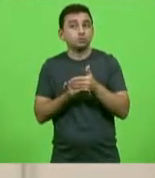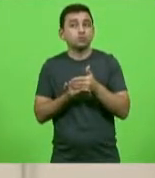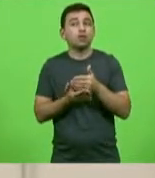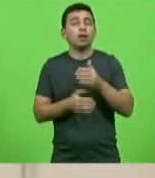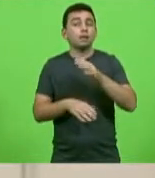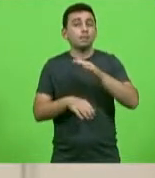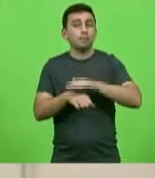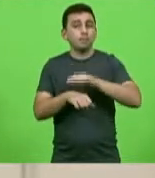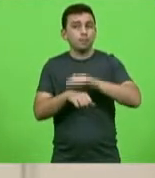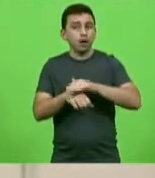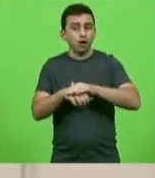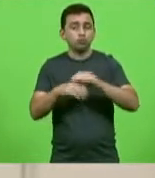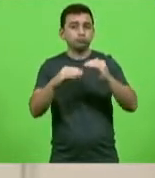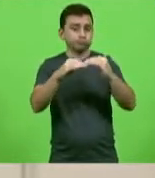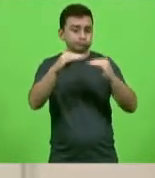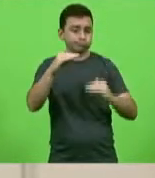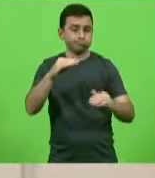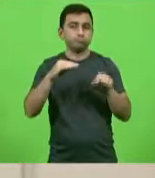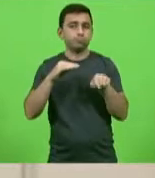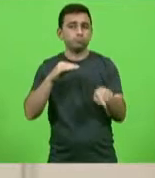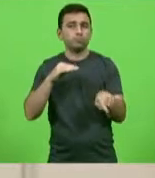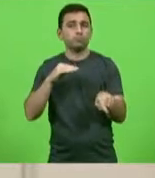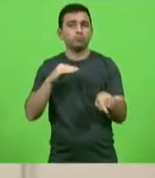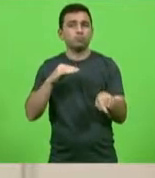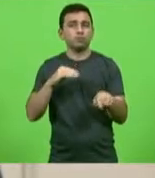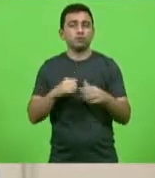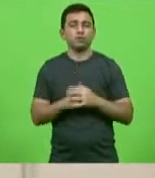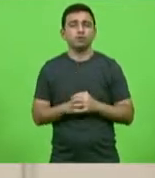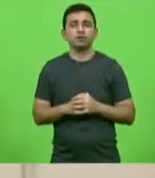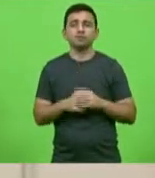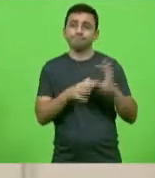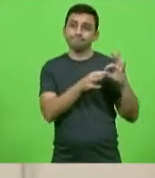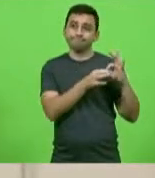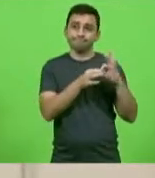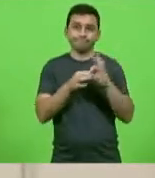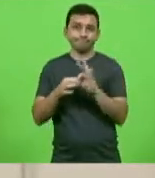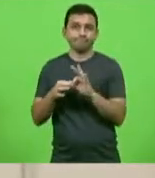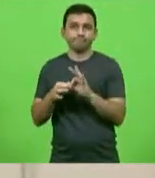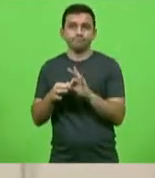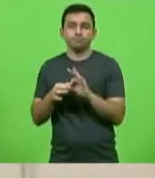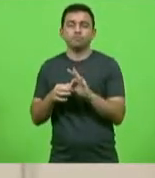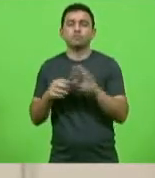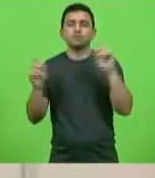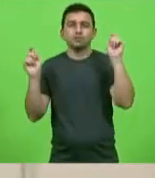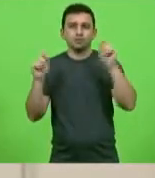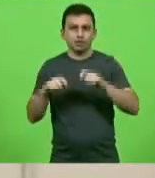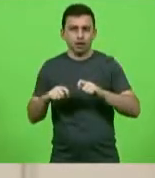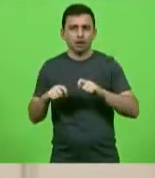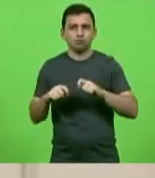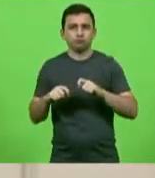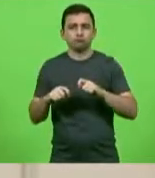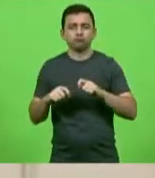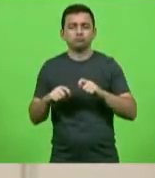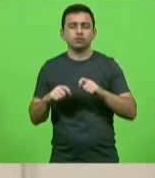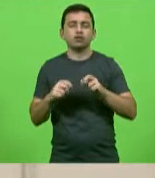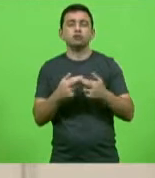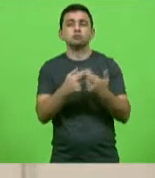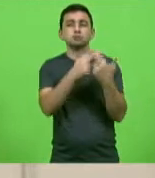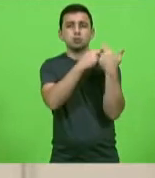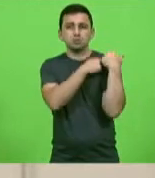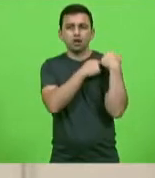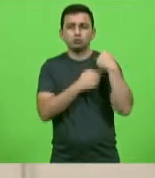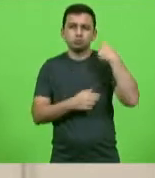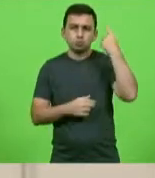exercida por um subordinado. Nesse contexto, é É possível inferir que a